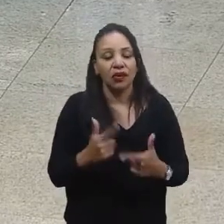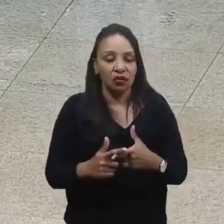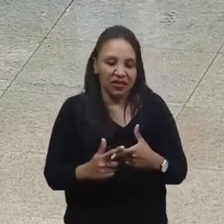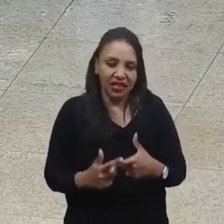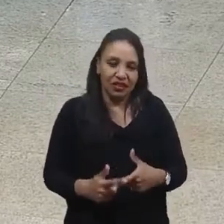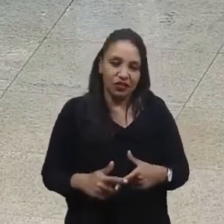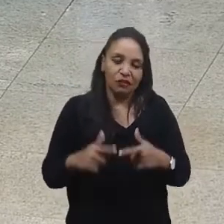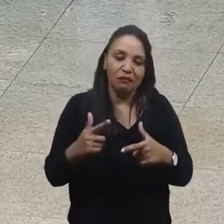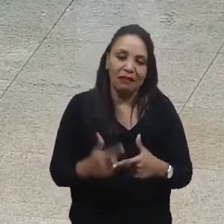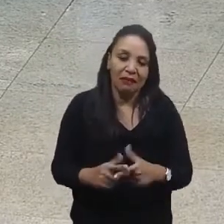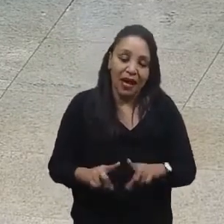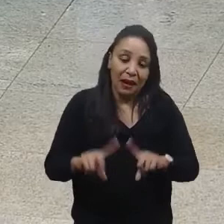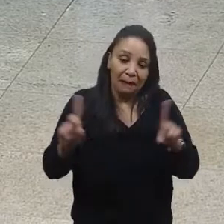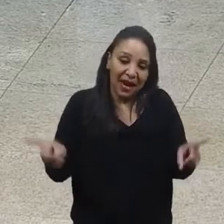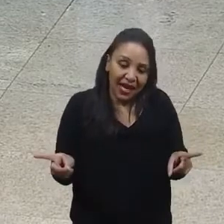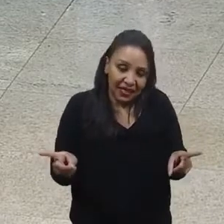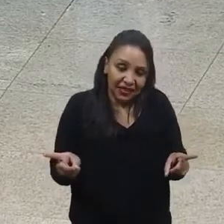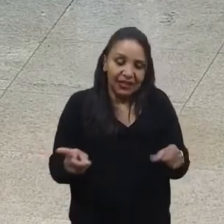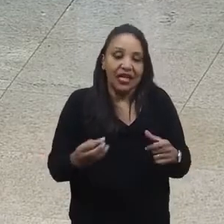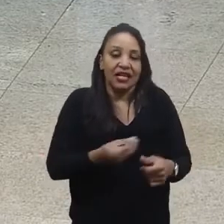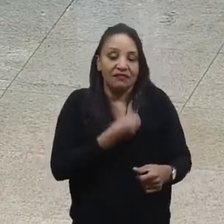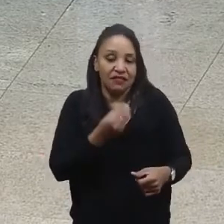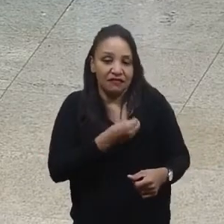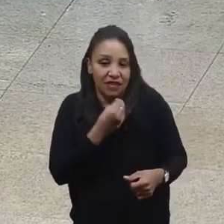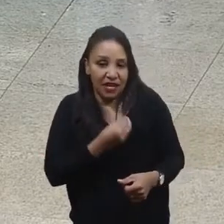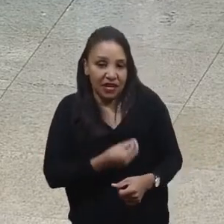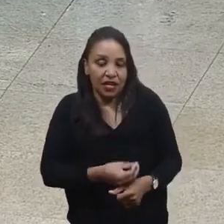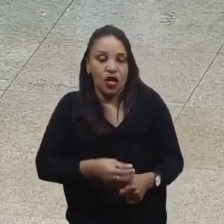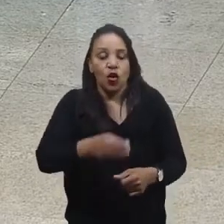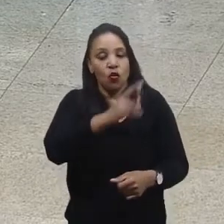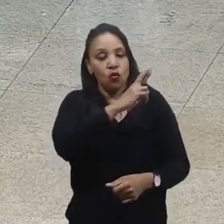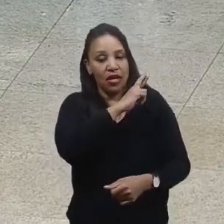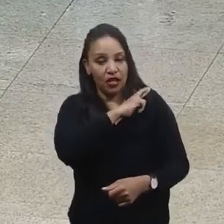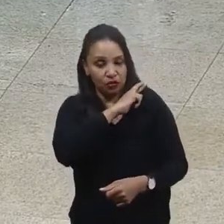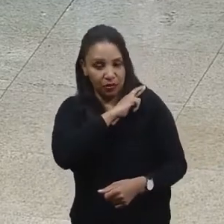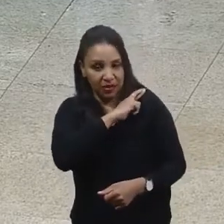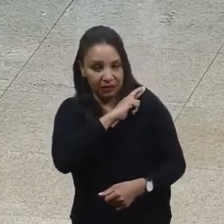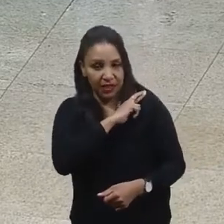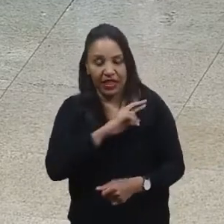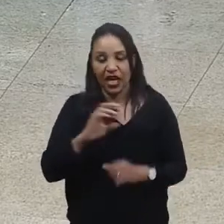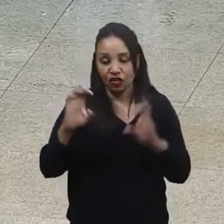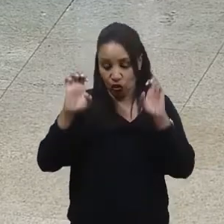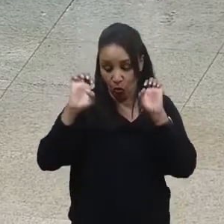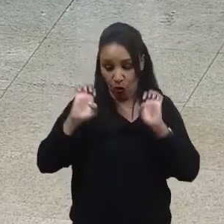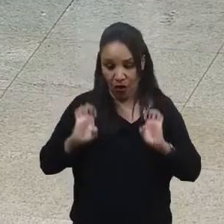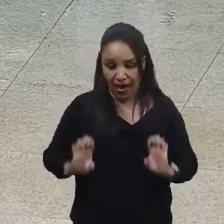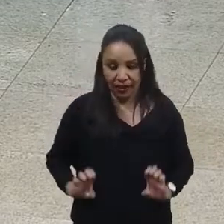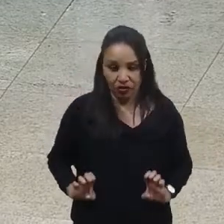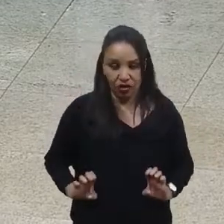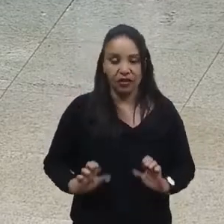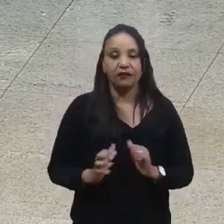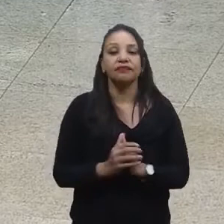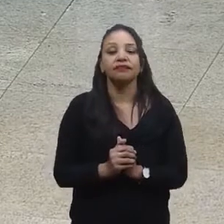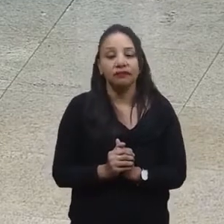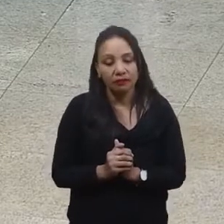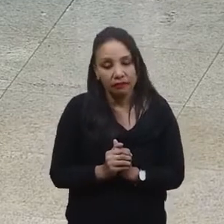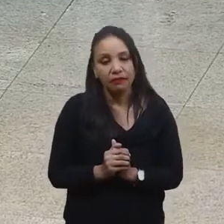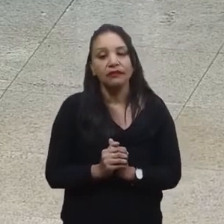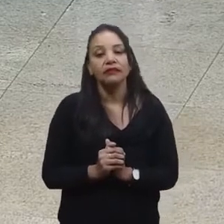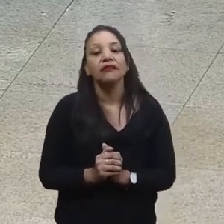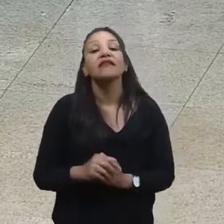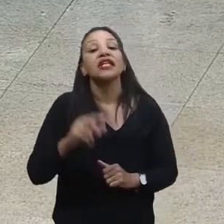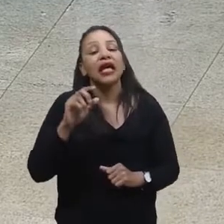oferece Maravilhas e que nós devemos agir com ética responsabilidade honestidade e